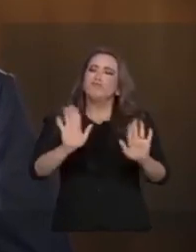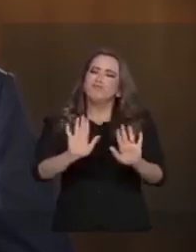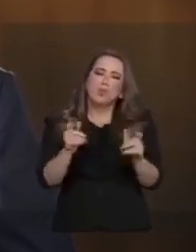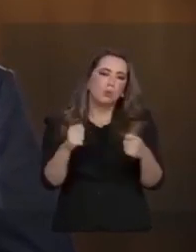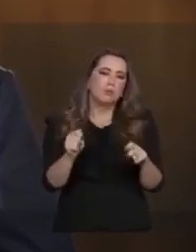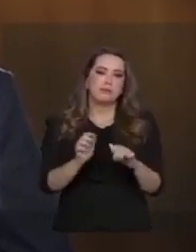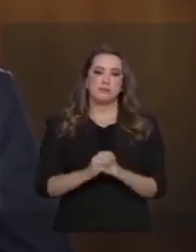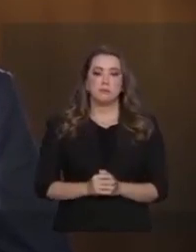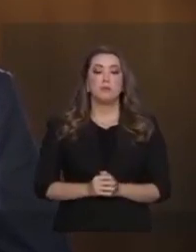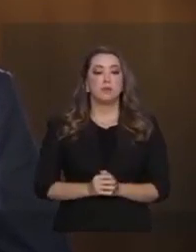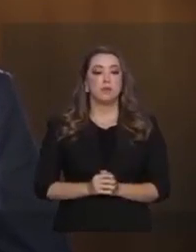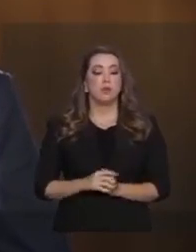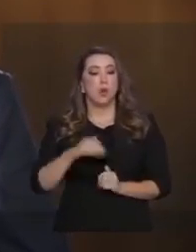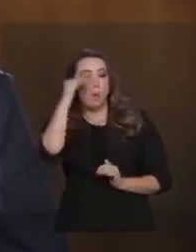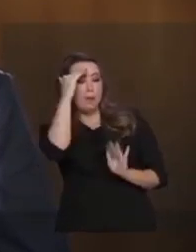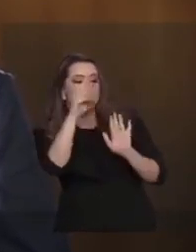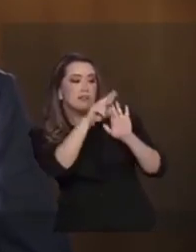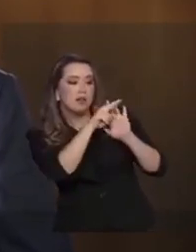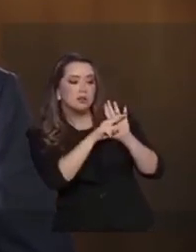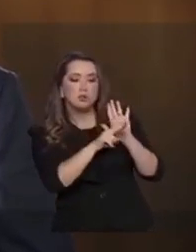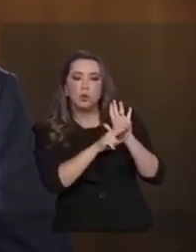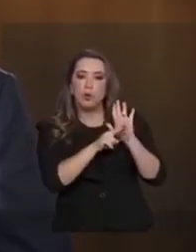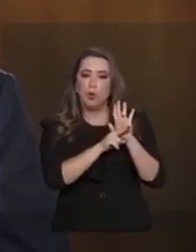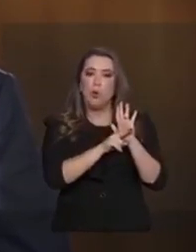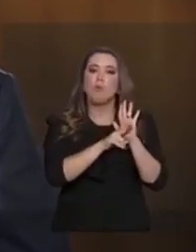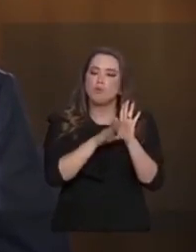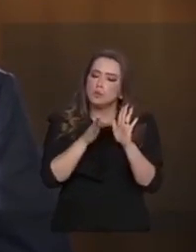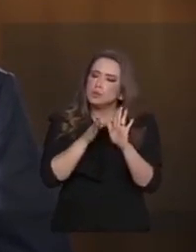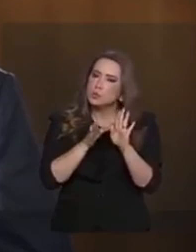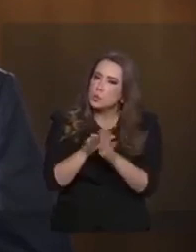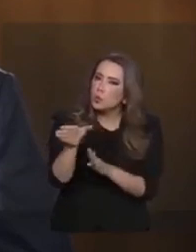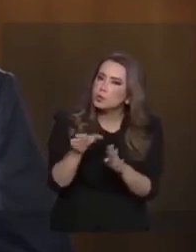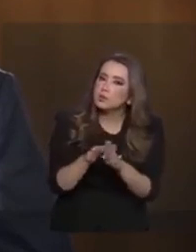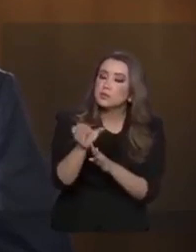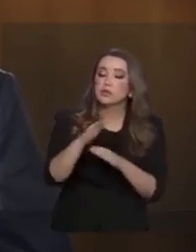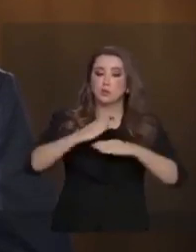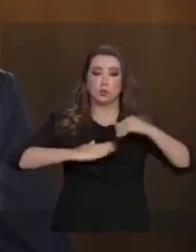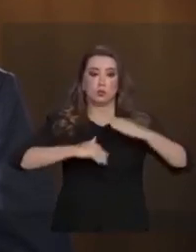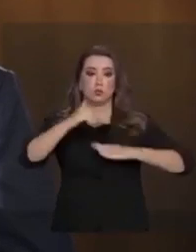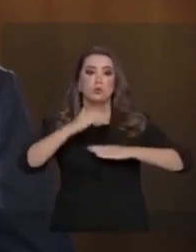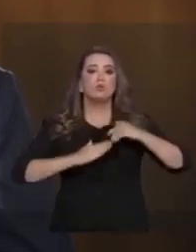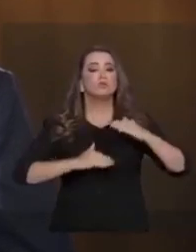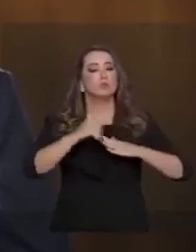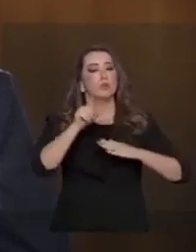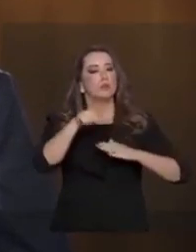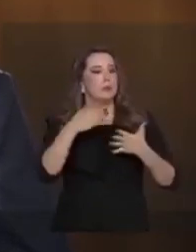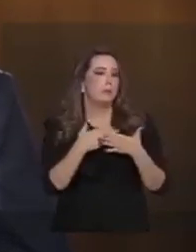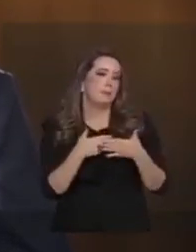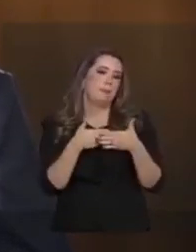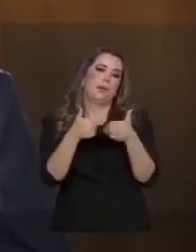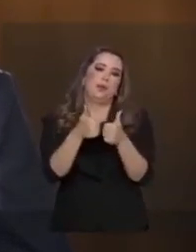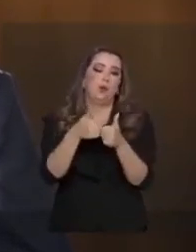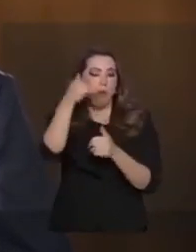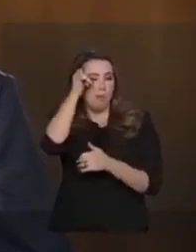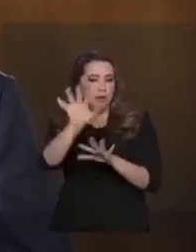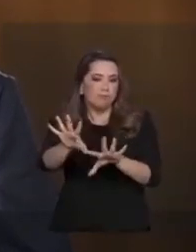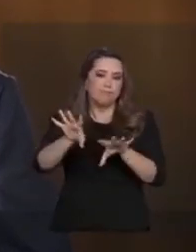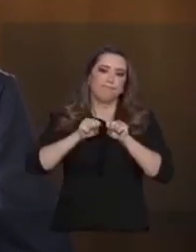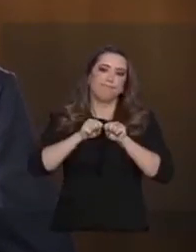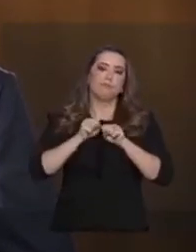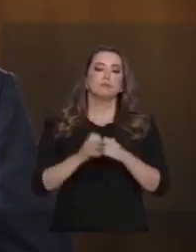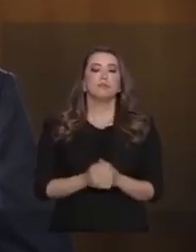pânico. Seguir rigorosamente as recomendações dos especialistas é a melhor medida de